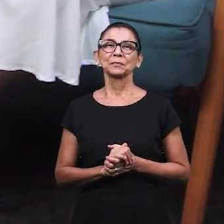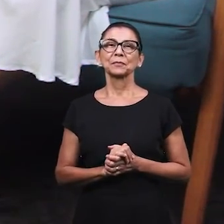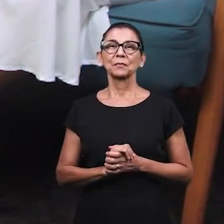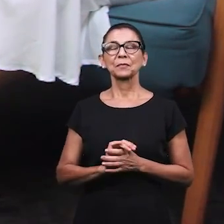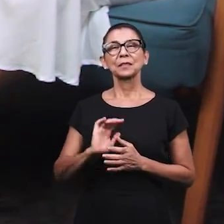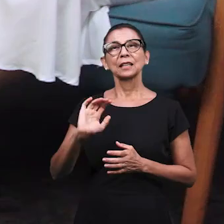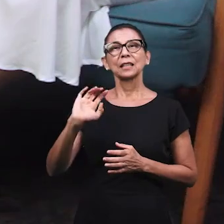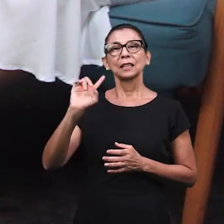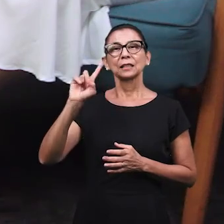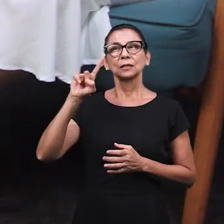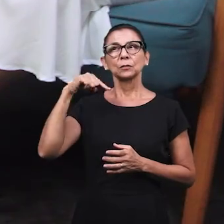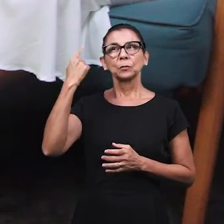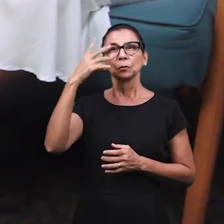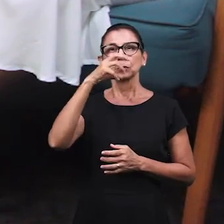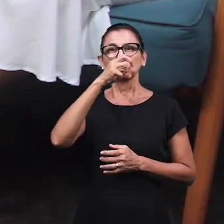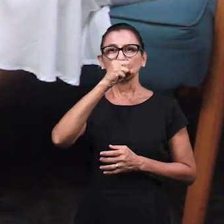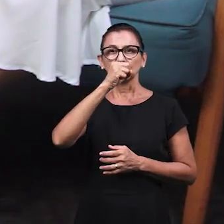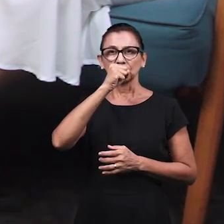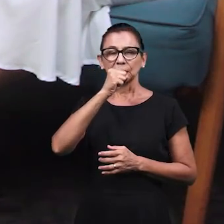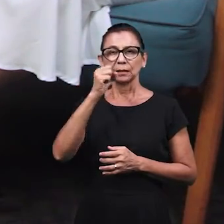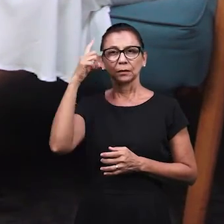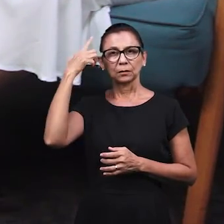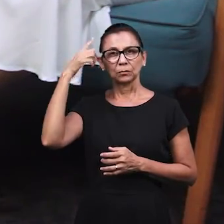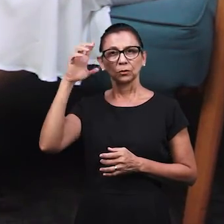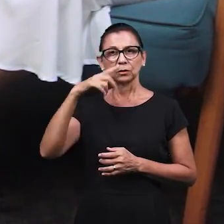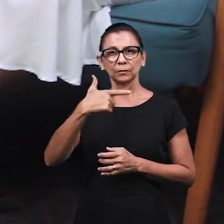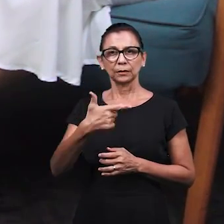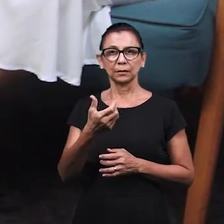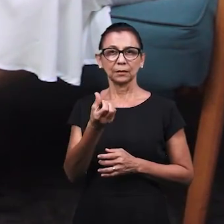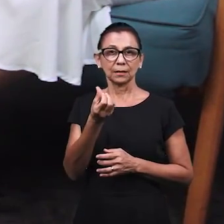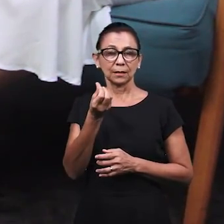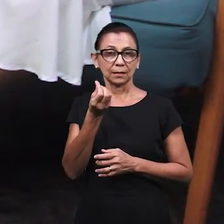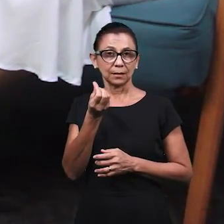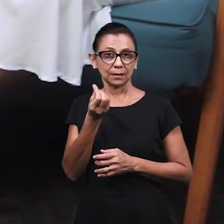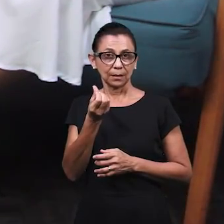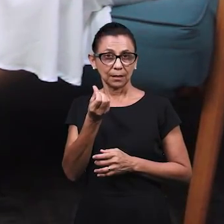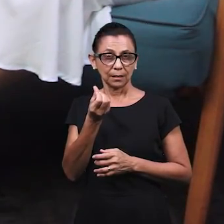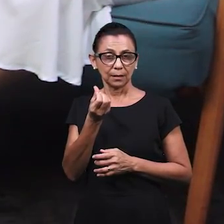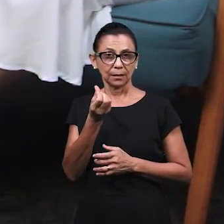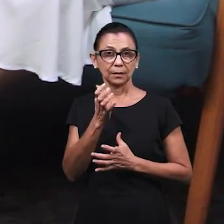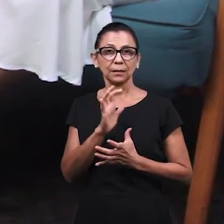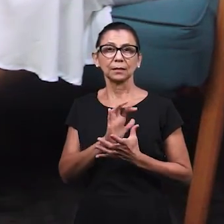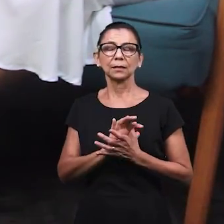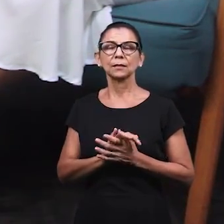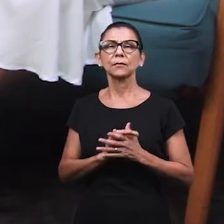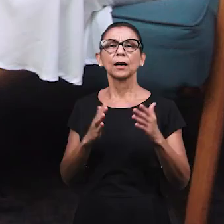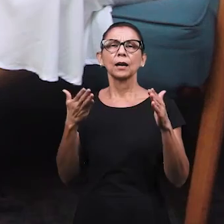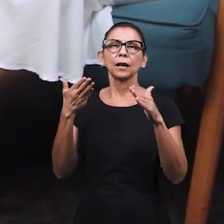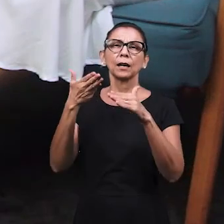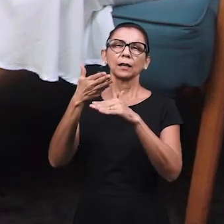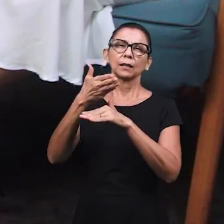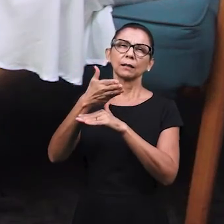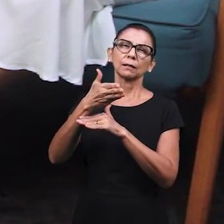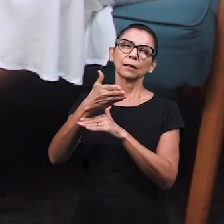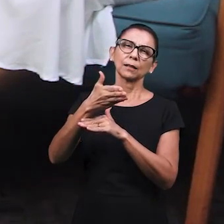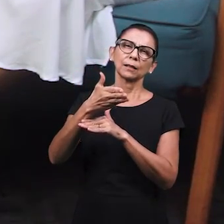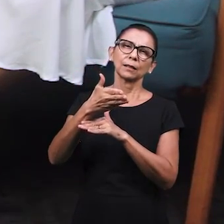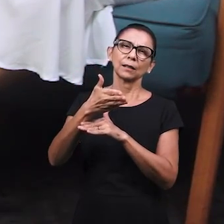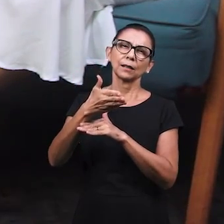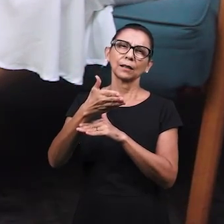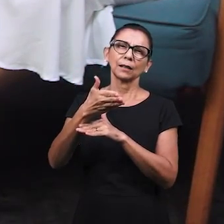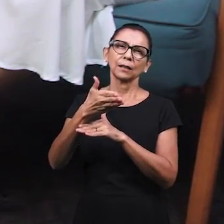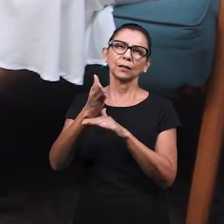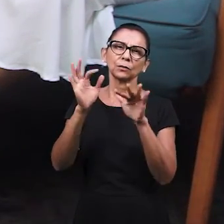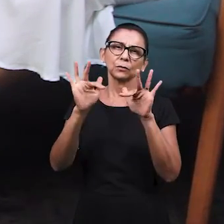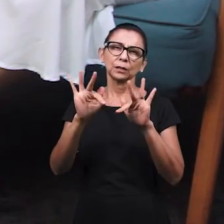primeira publicação do quadro vai ser no próximo sábado, dia 26, quando ele vai ao